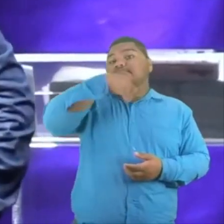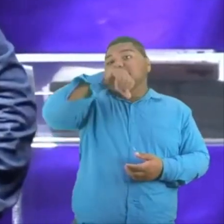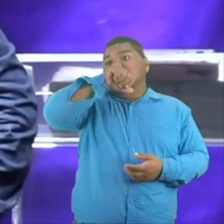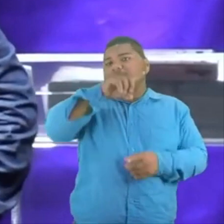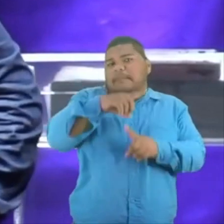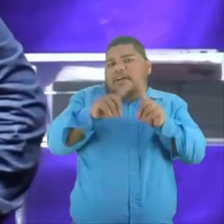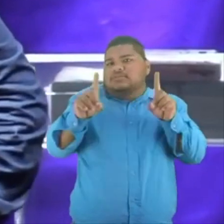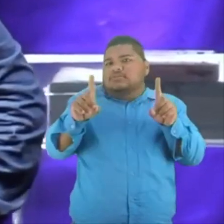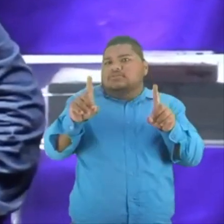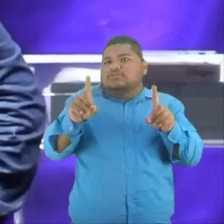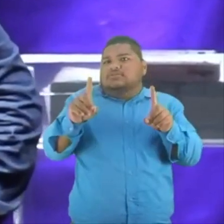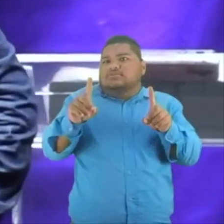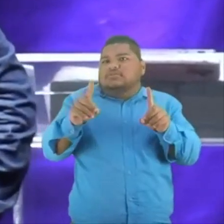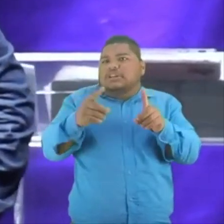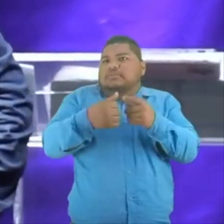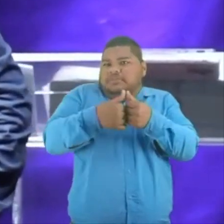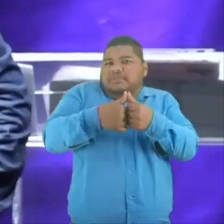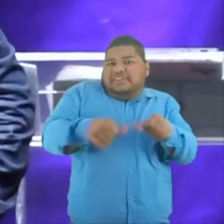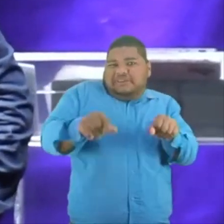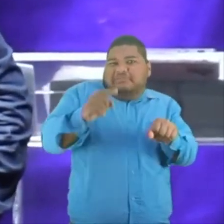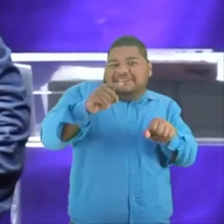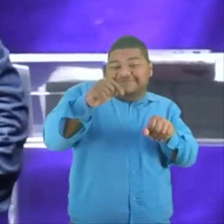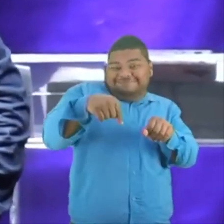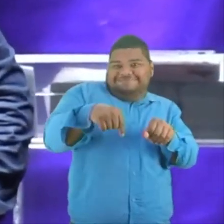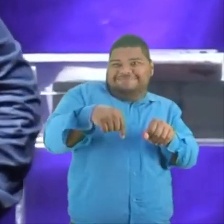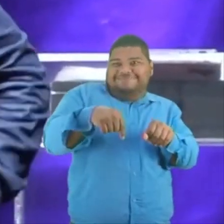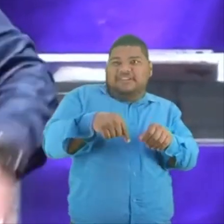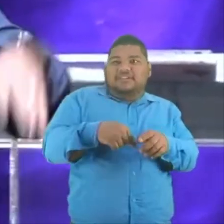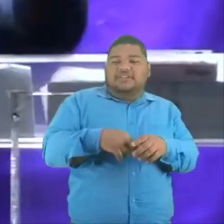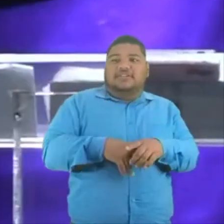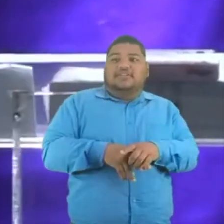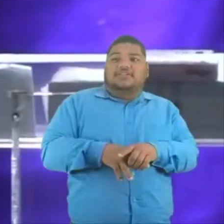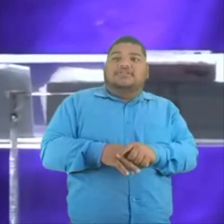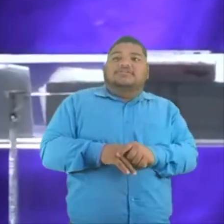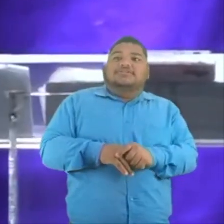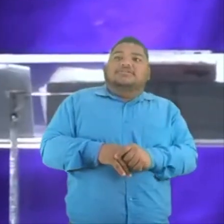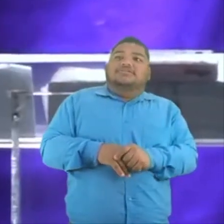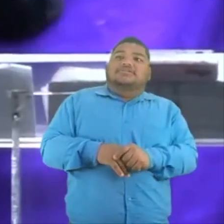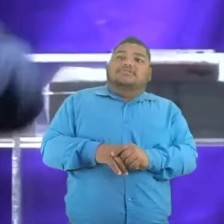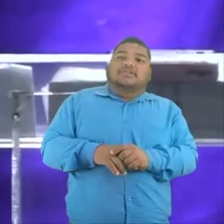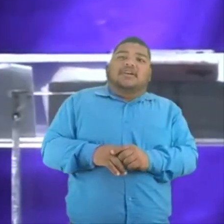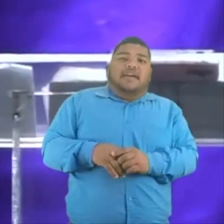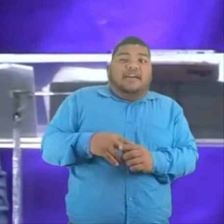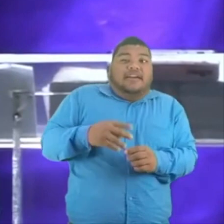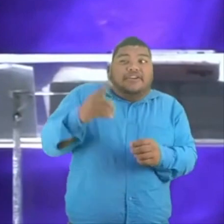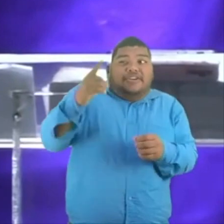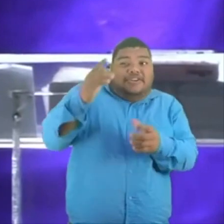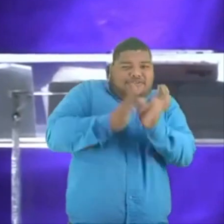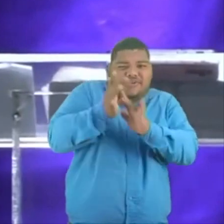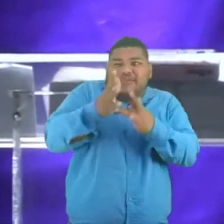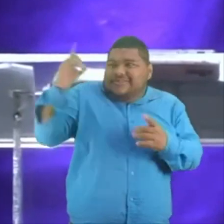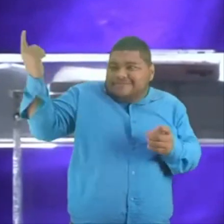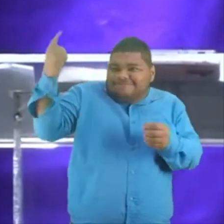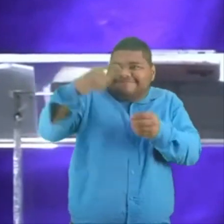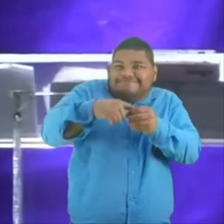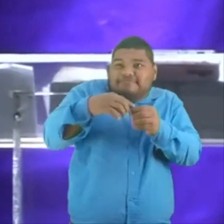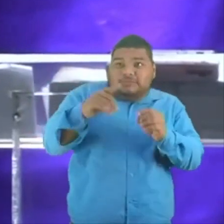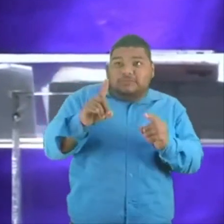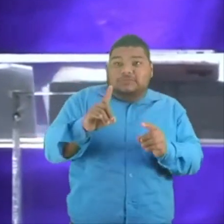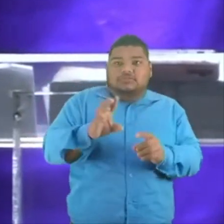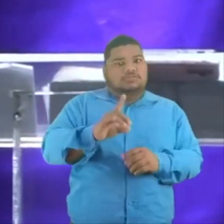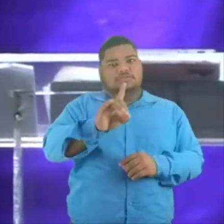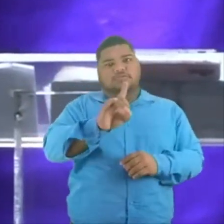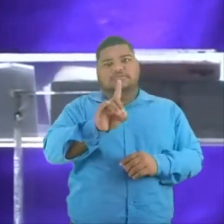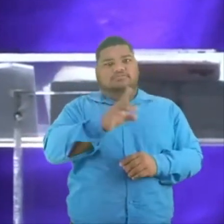mas bora ficar um pouquinho mais aqui, né? Deixa Jesus voltar um pouquinho mais para lá, né? Eu disse: não, meu